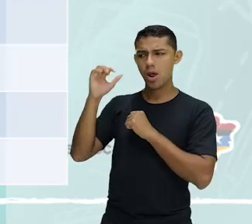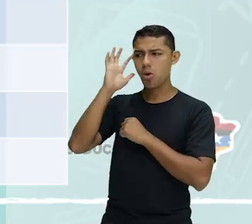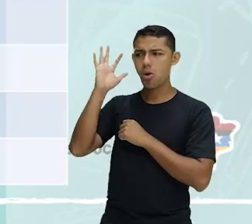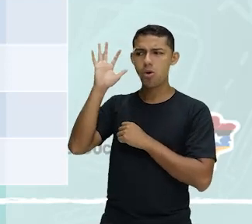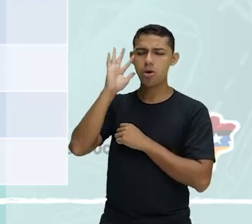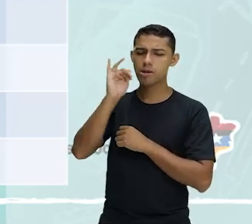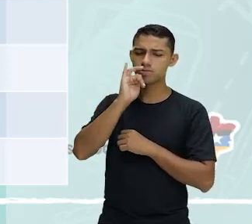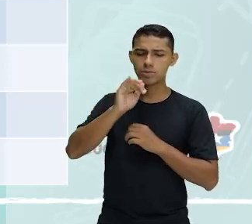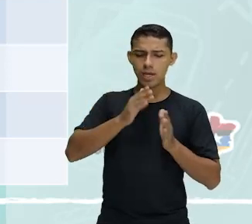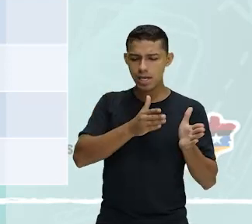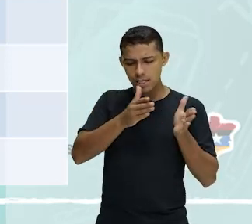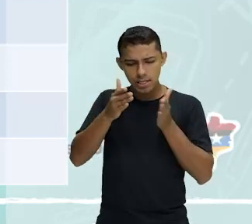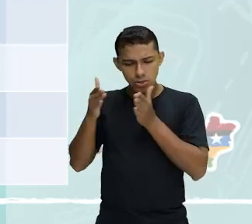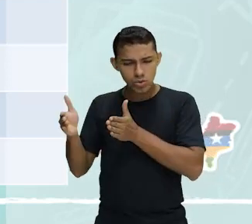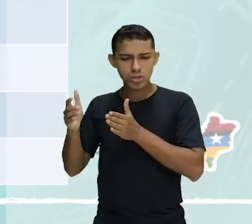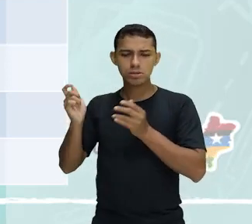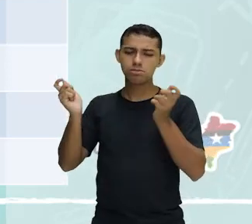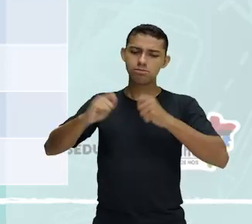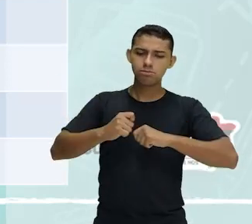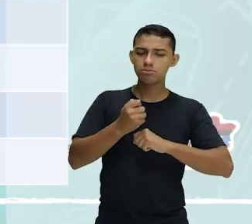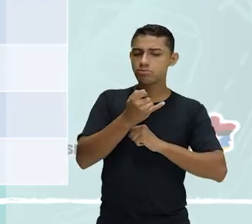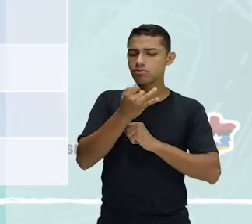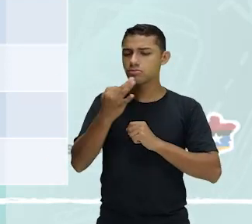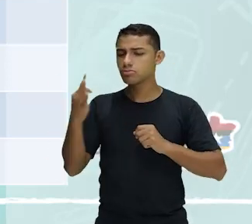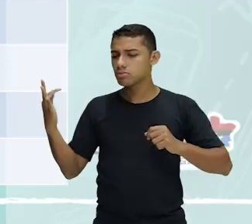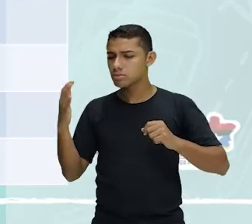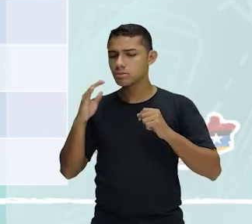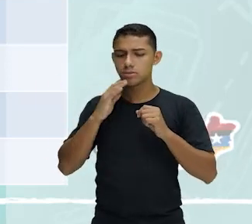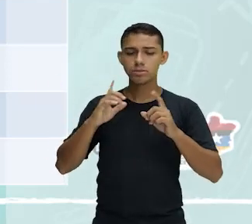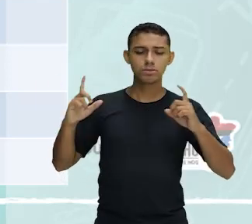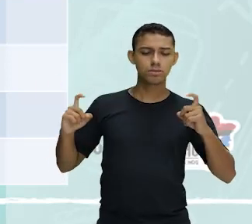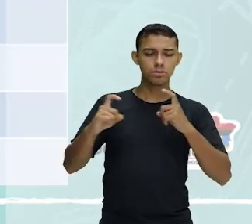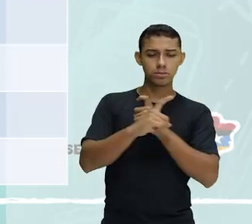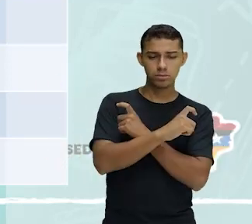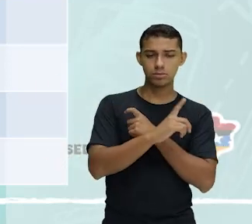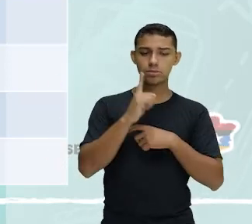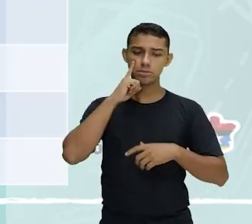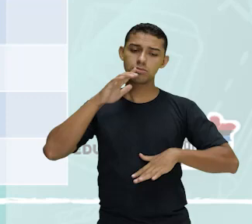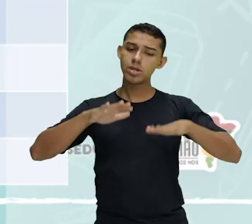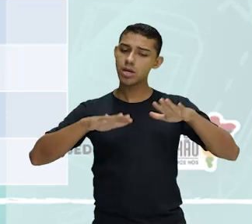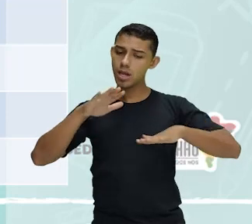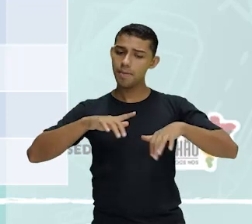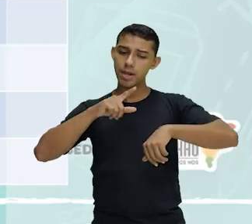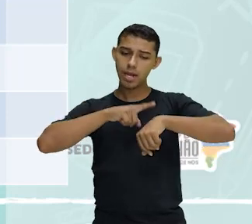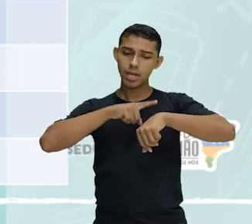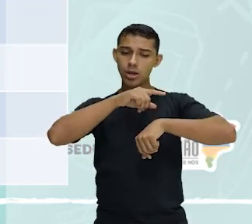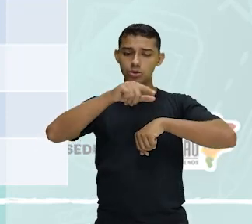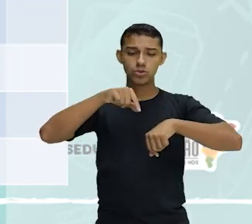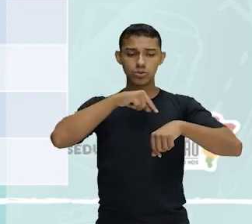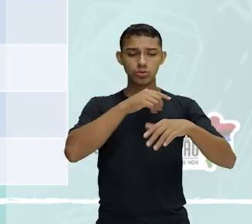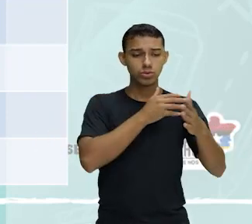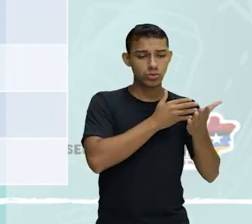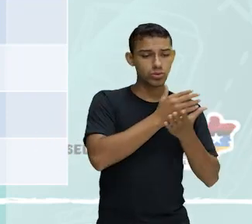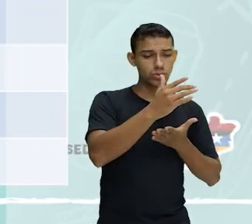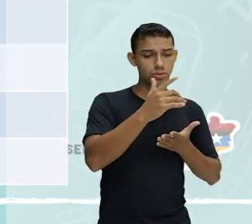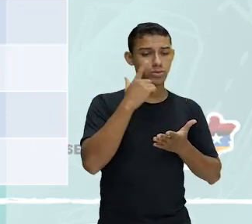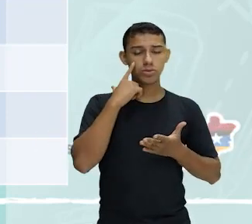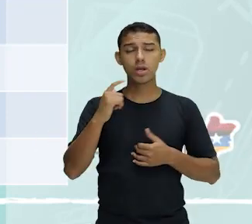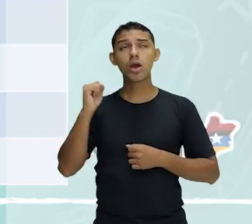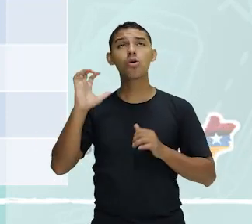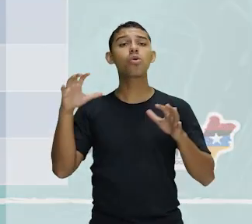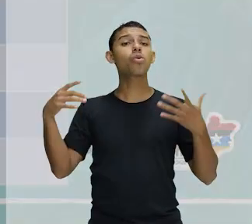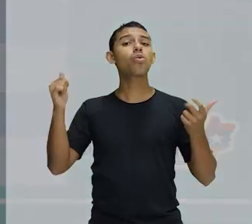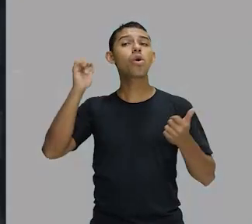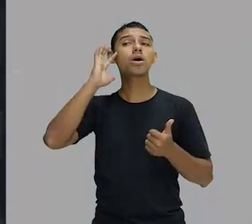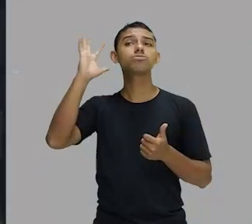de valores que indica a proporção entre a quantidade de bactérias em determinada hora e o valor inicial? E qual é